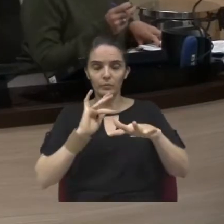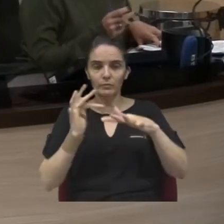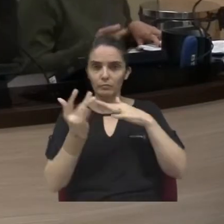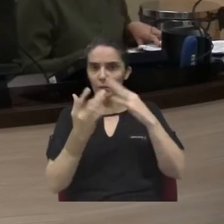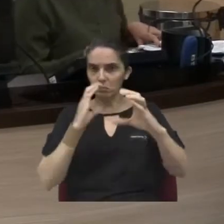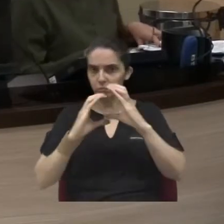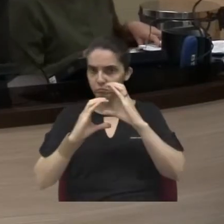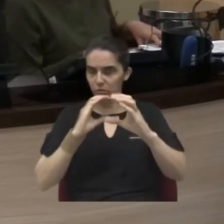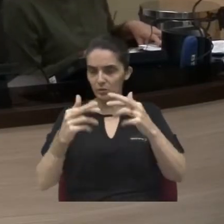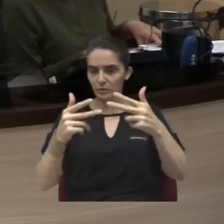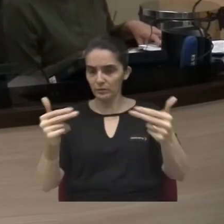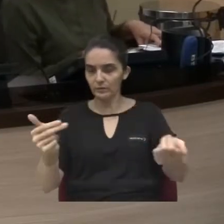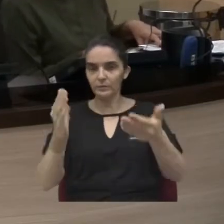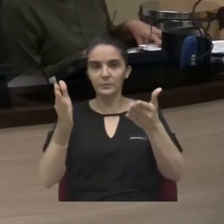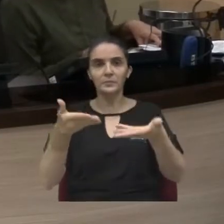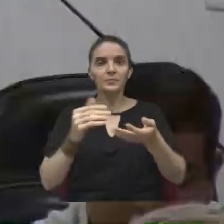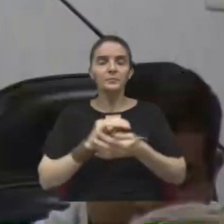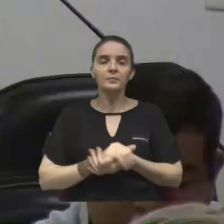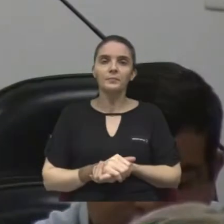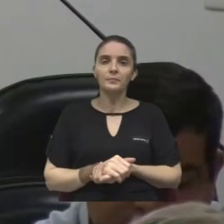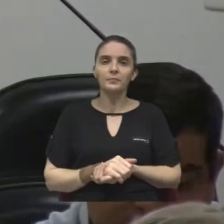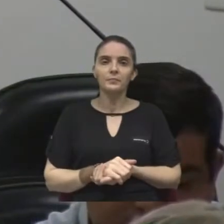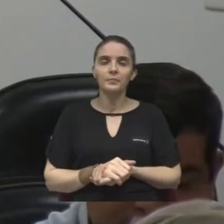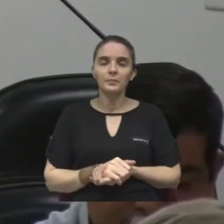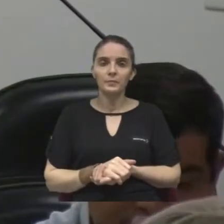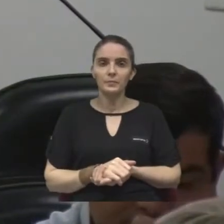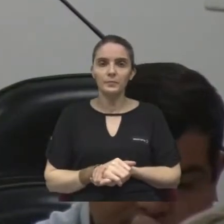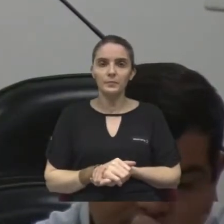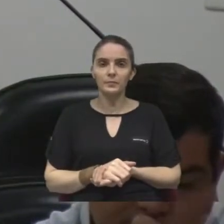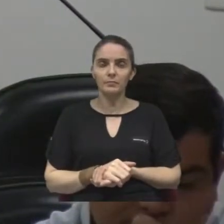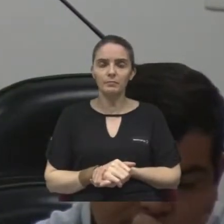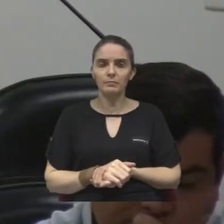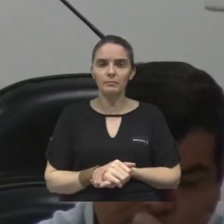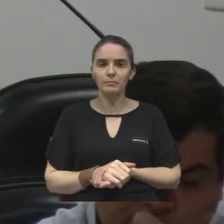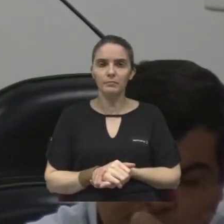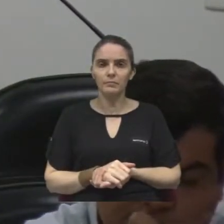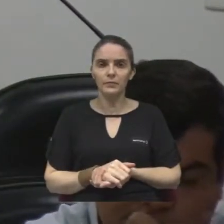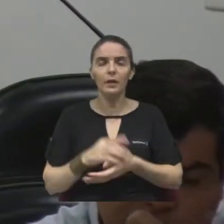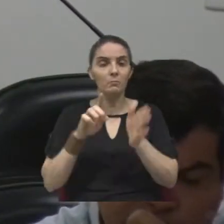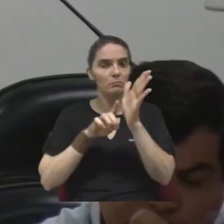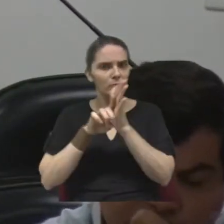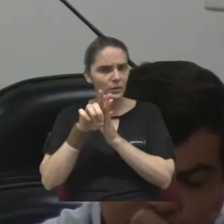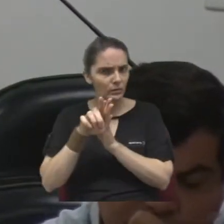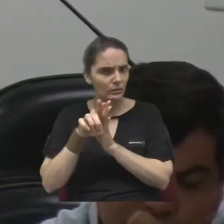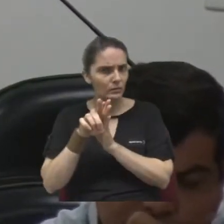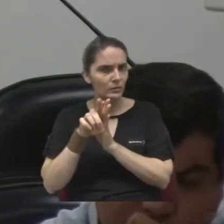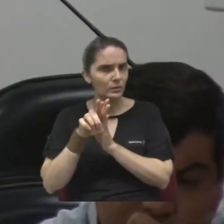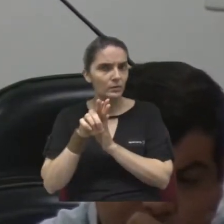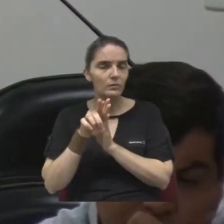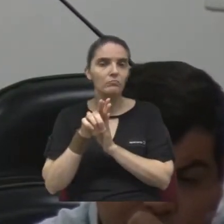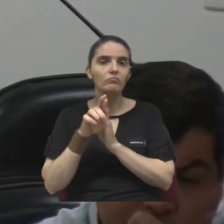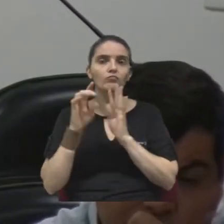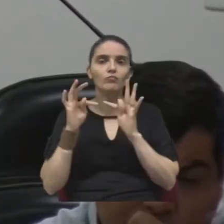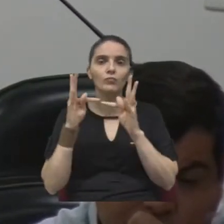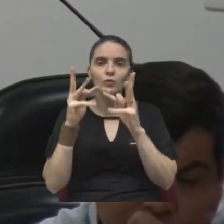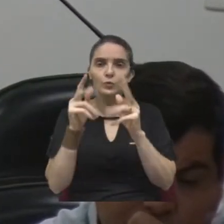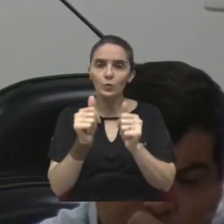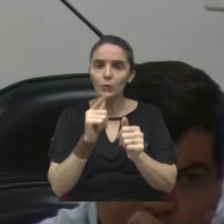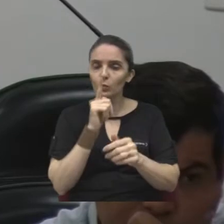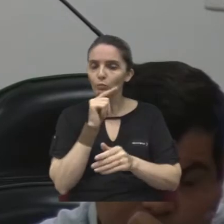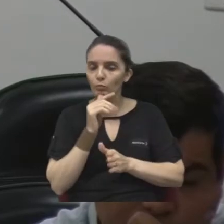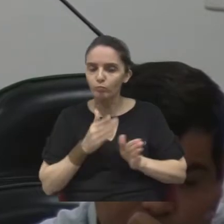esse requerimento pedindo informações a respeito de todos os rios, todos os